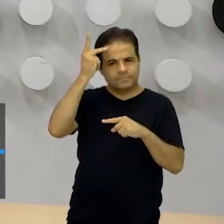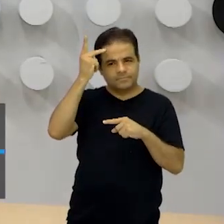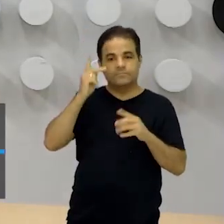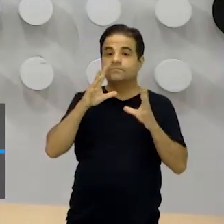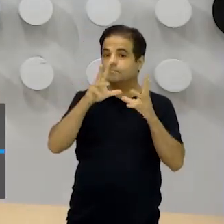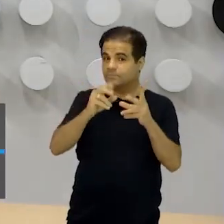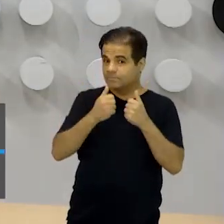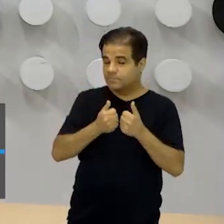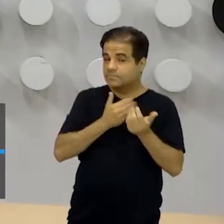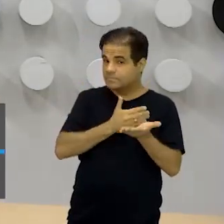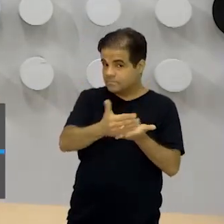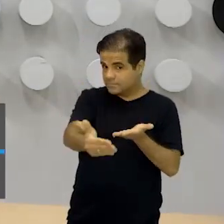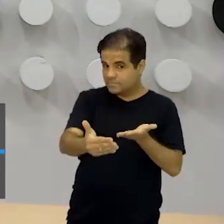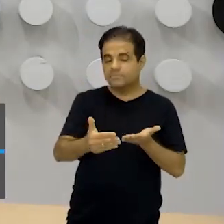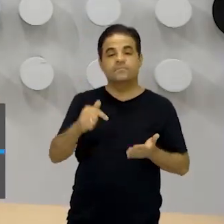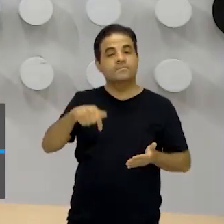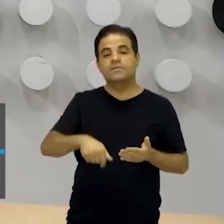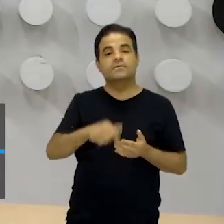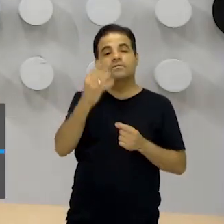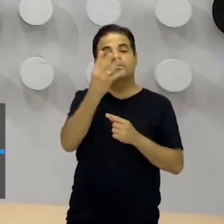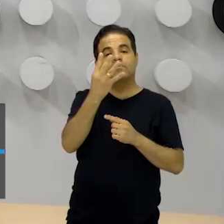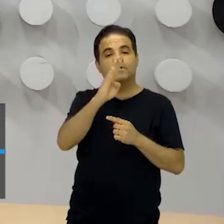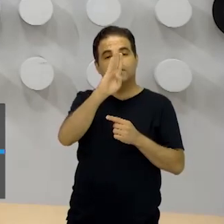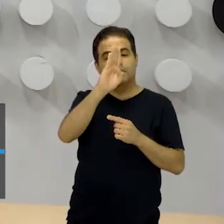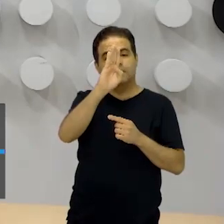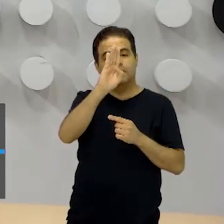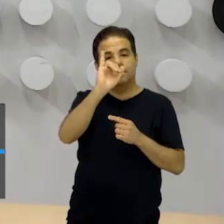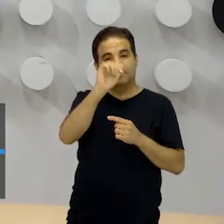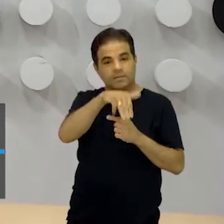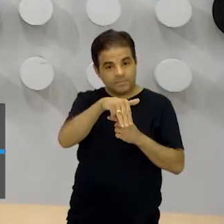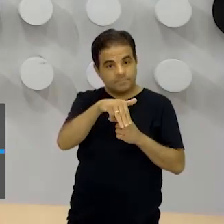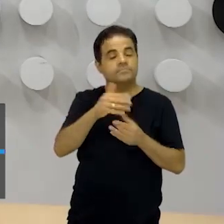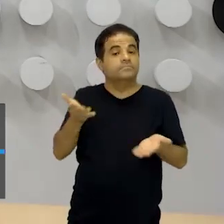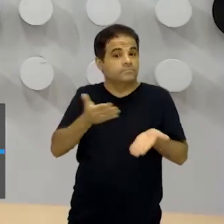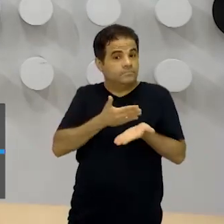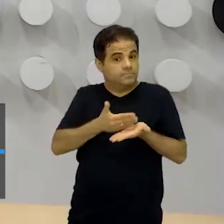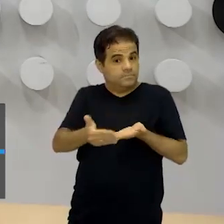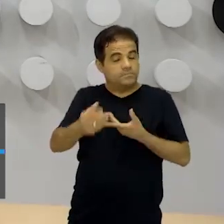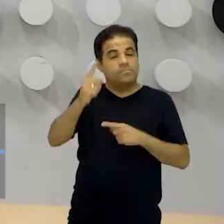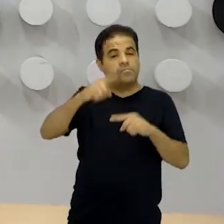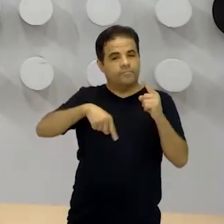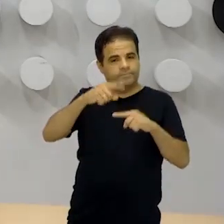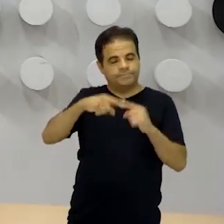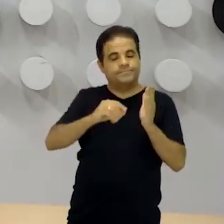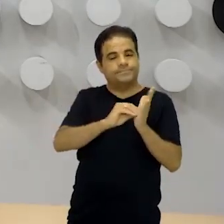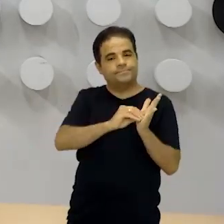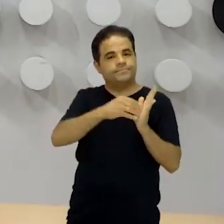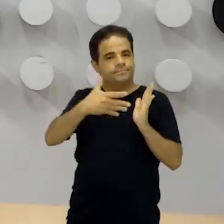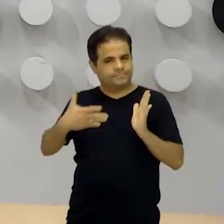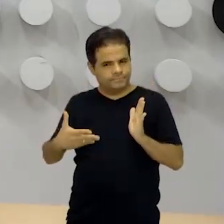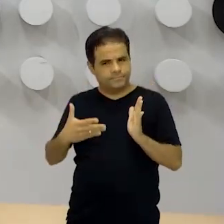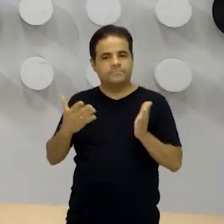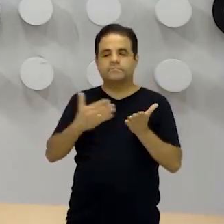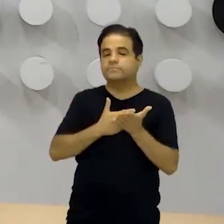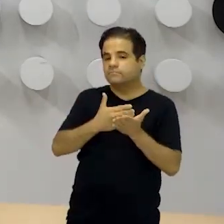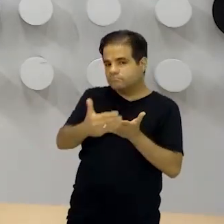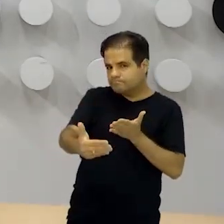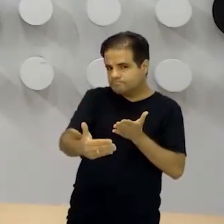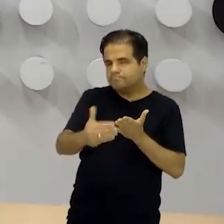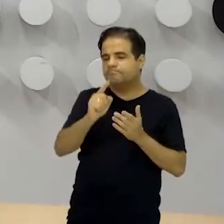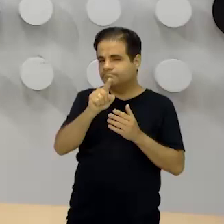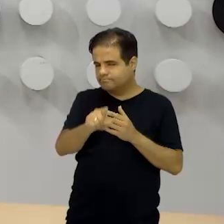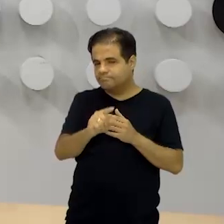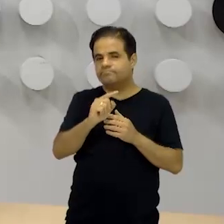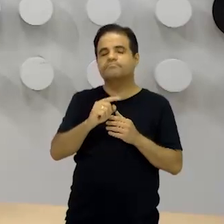Estamos dando início ao nosso quarto bimestre, mas com o material do currículo do terceiro, porque vamos fazer uma ponte do